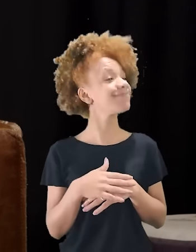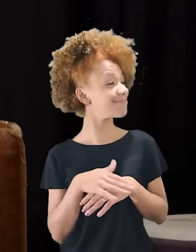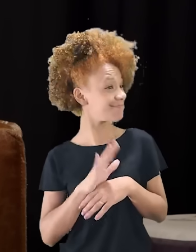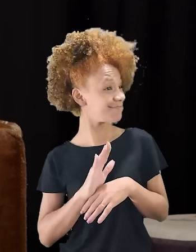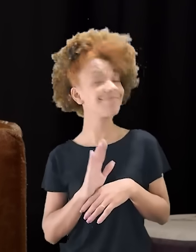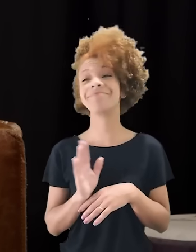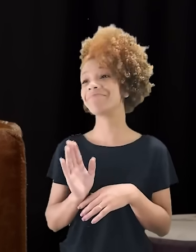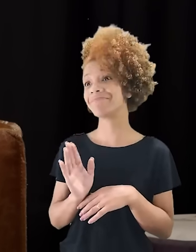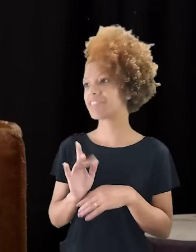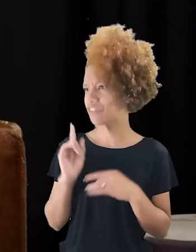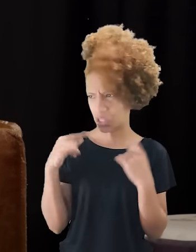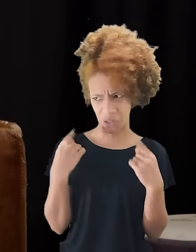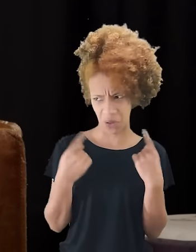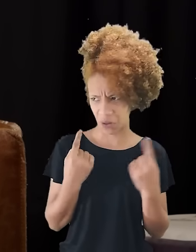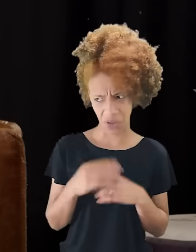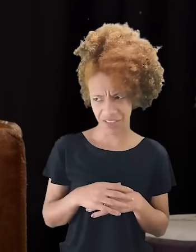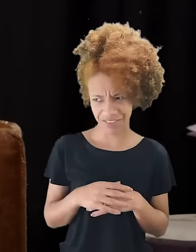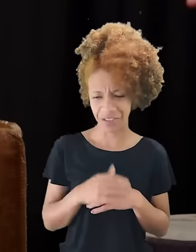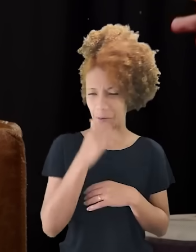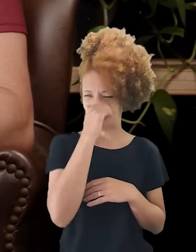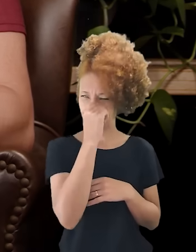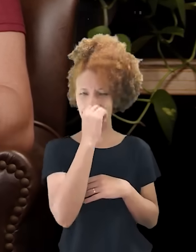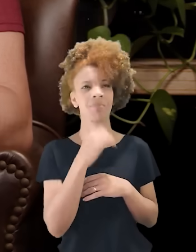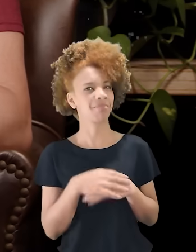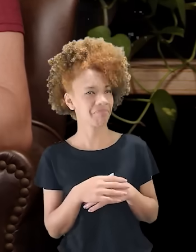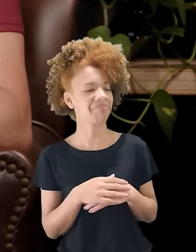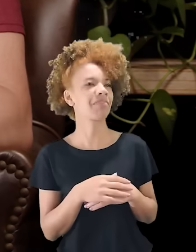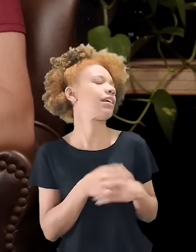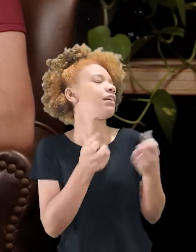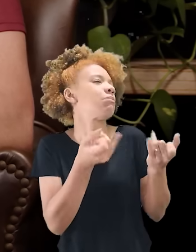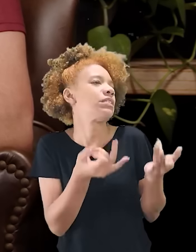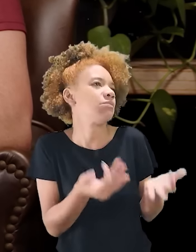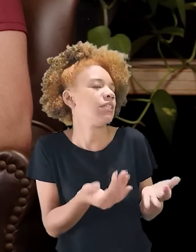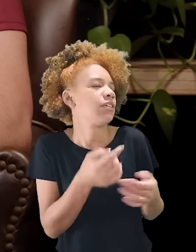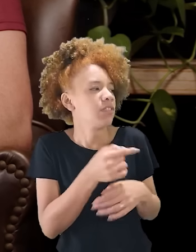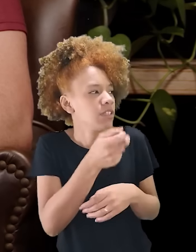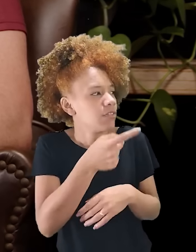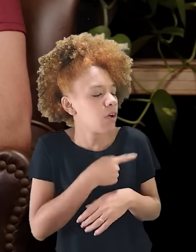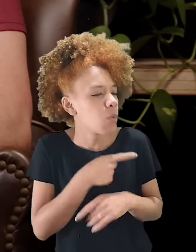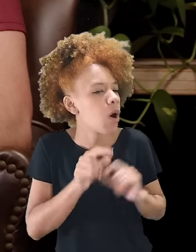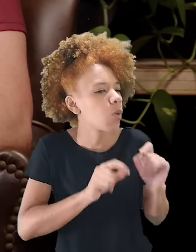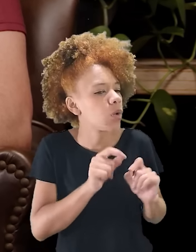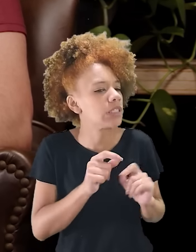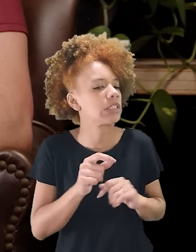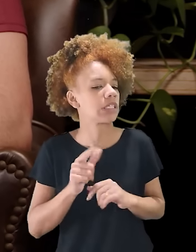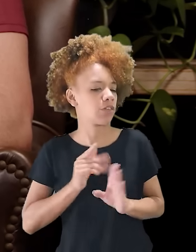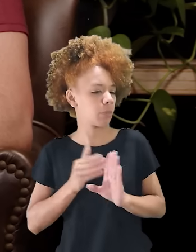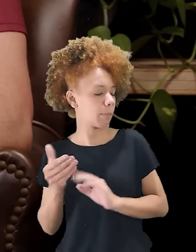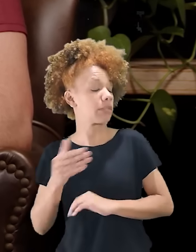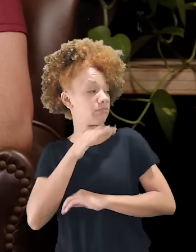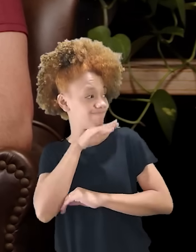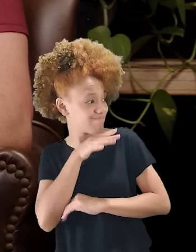o personagem você vai eles ficam doidões e me explica você tava falando que você me contar um negócio que você viveu um